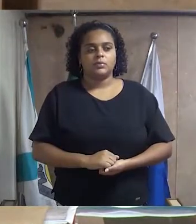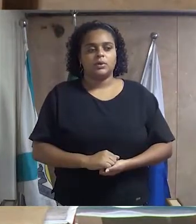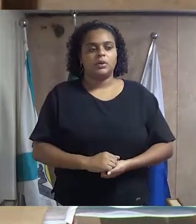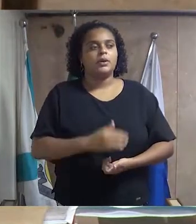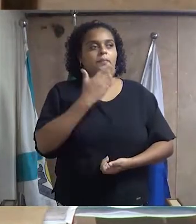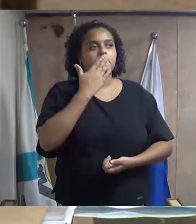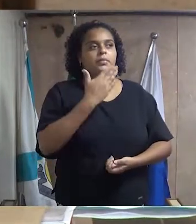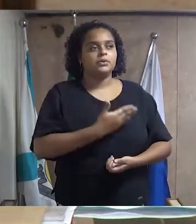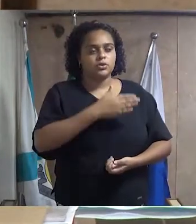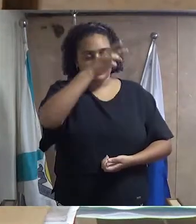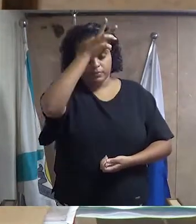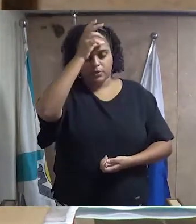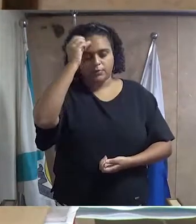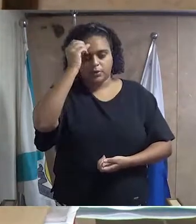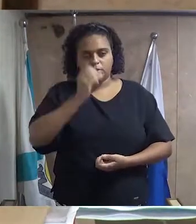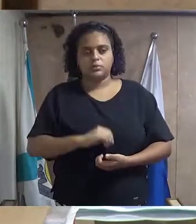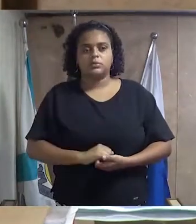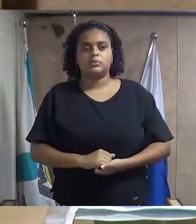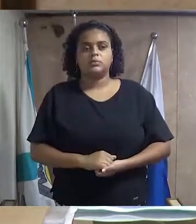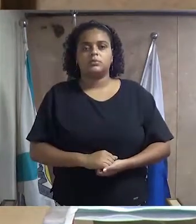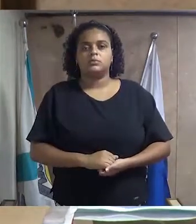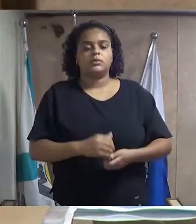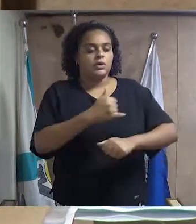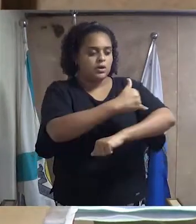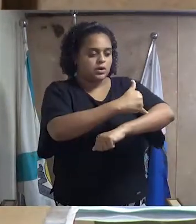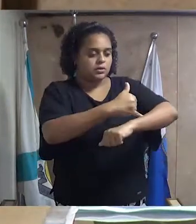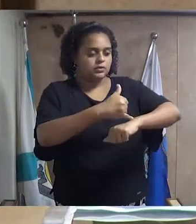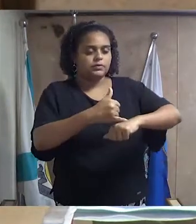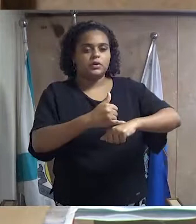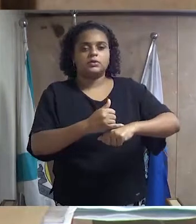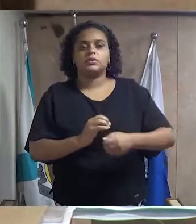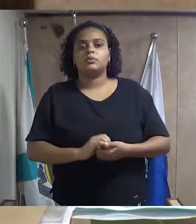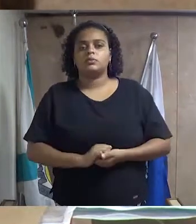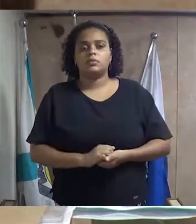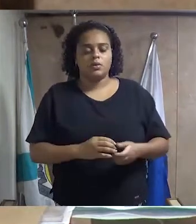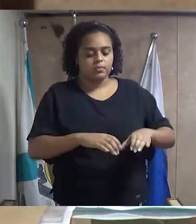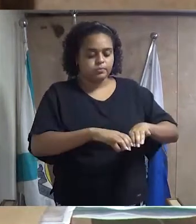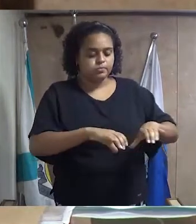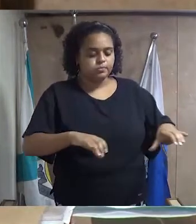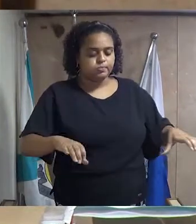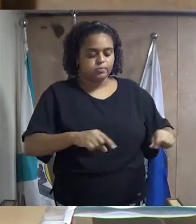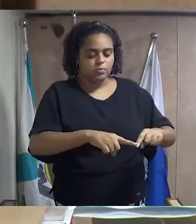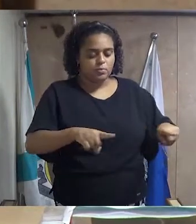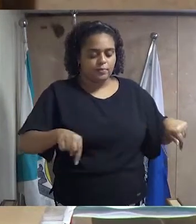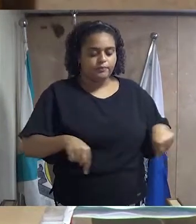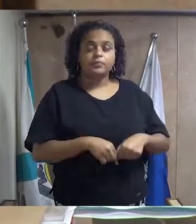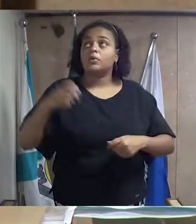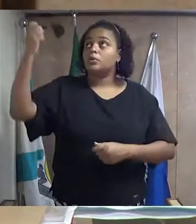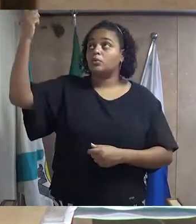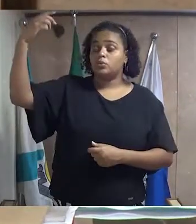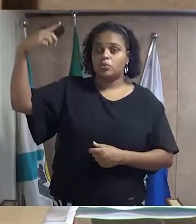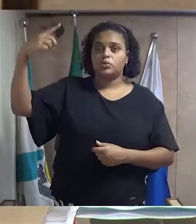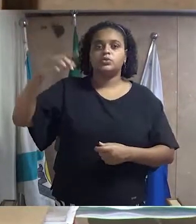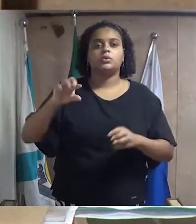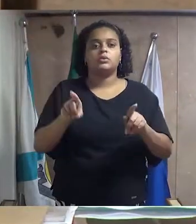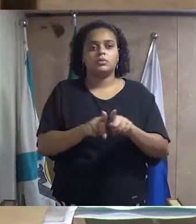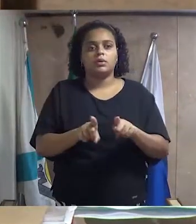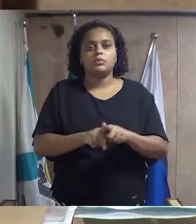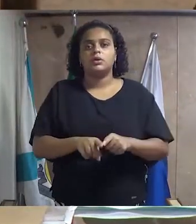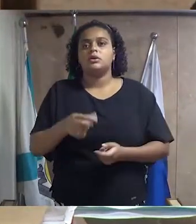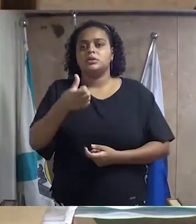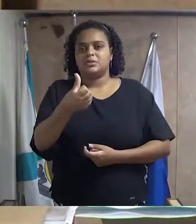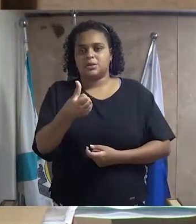solicitando ao excelentíssimo senhor prefeito asfaltamento, saneamento básico de iluminação pública ao longo da rua